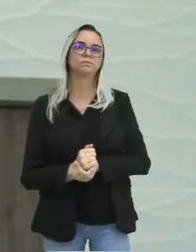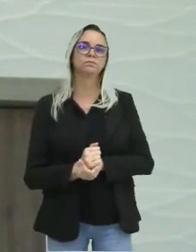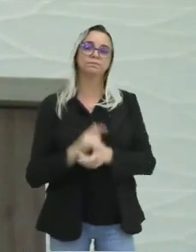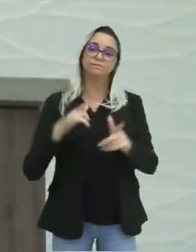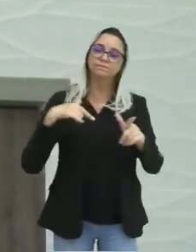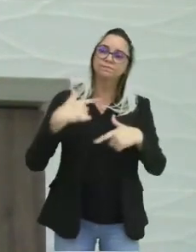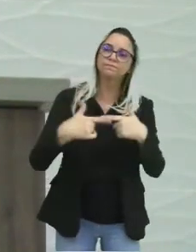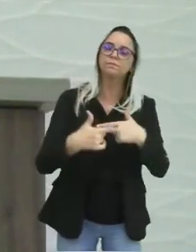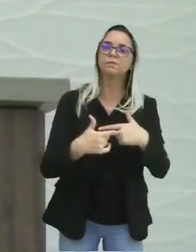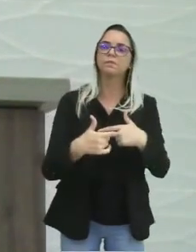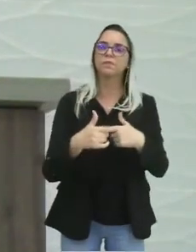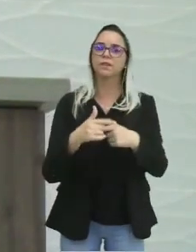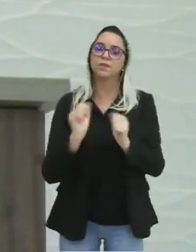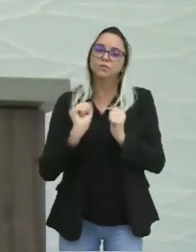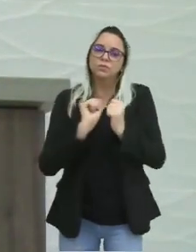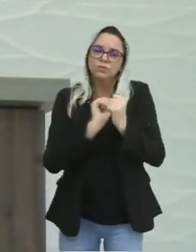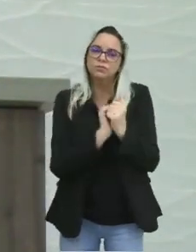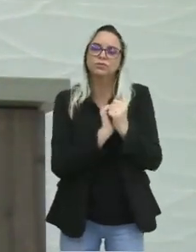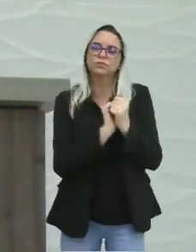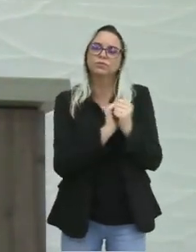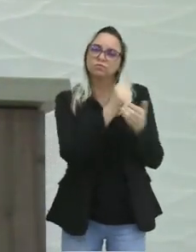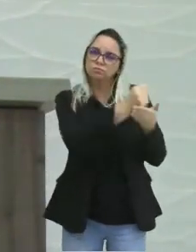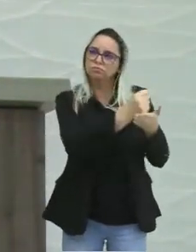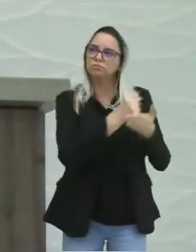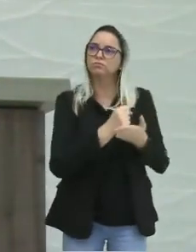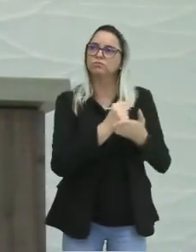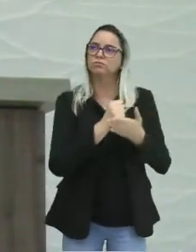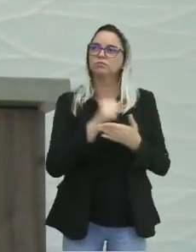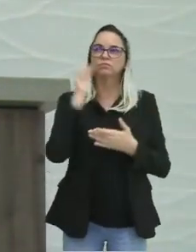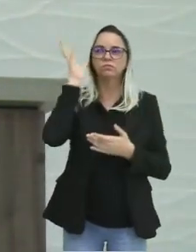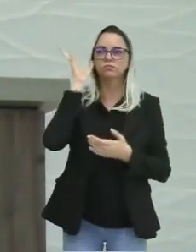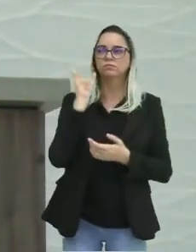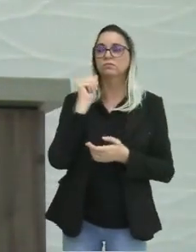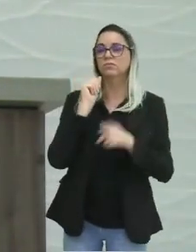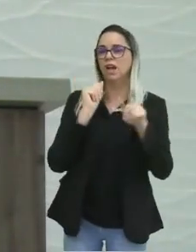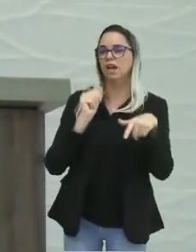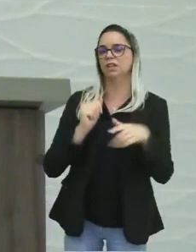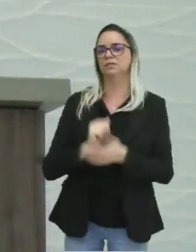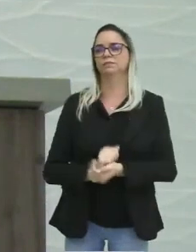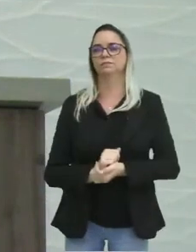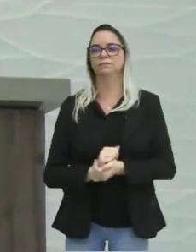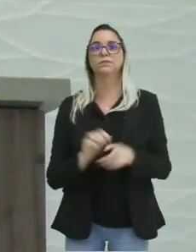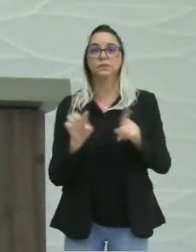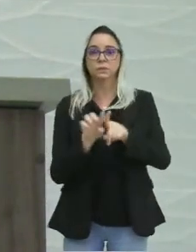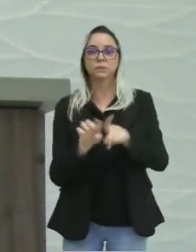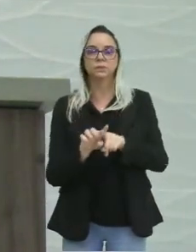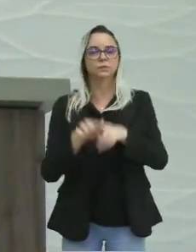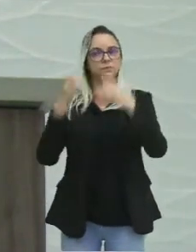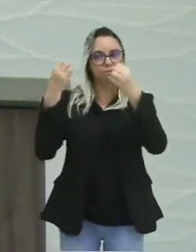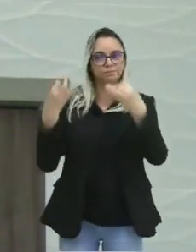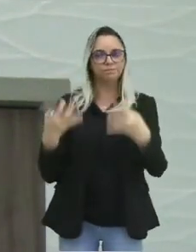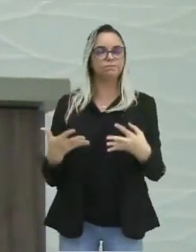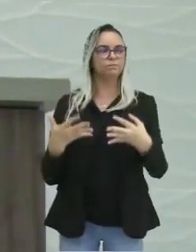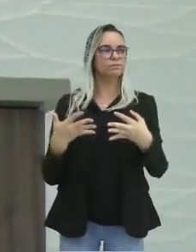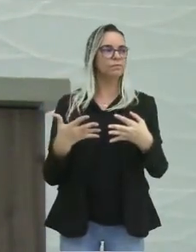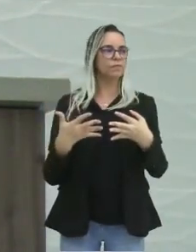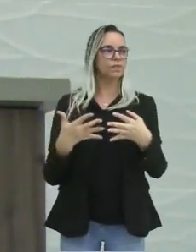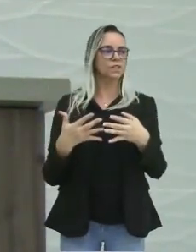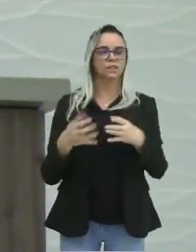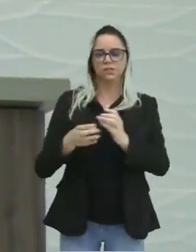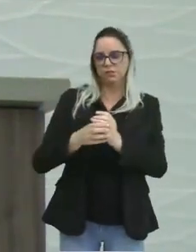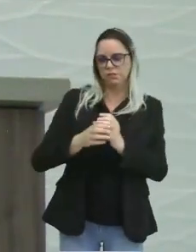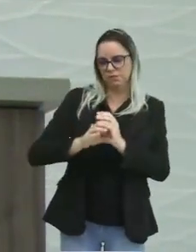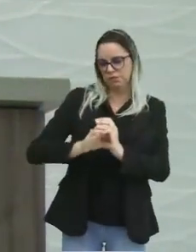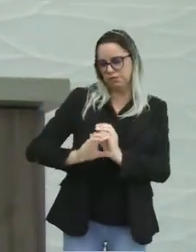trabalho com o apoio do empresário Zé Almeida. Quero falar também dos esgotos da Rua Nova. Está lá